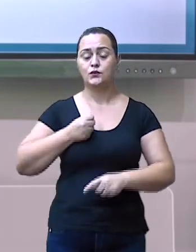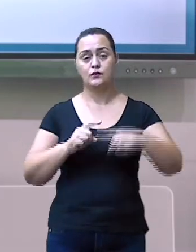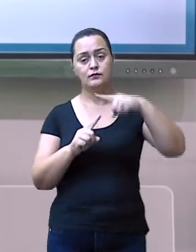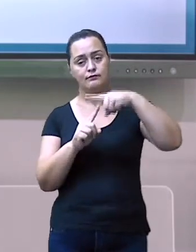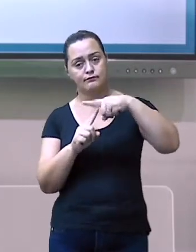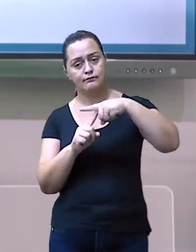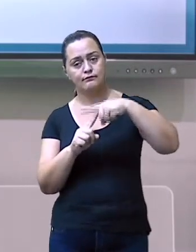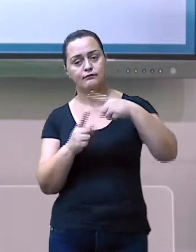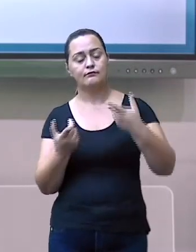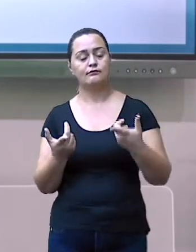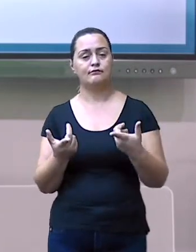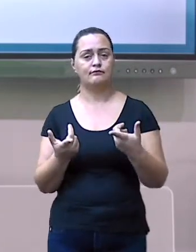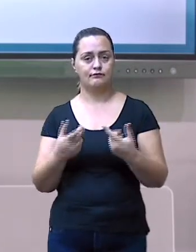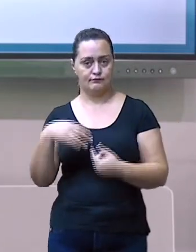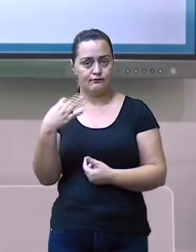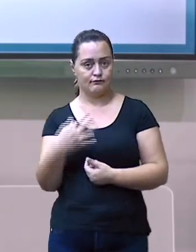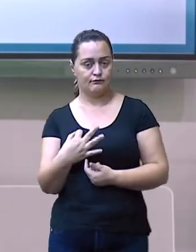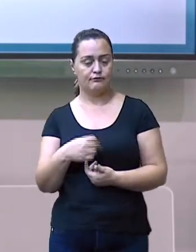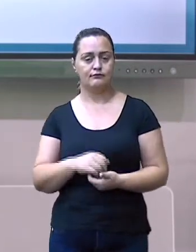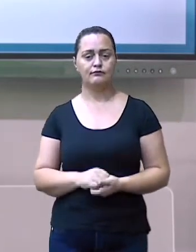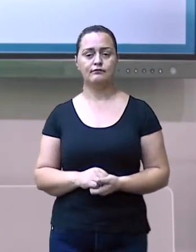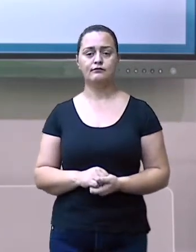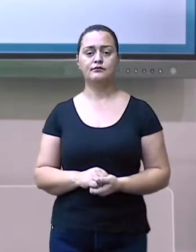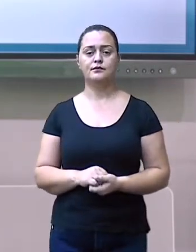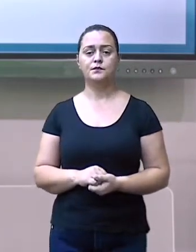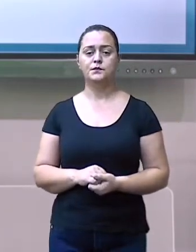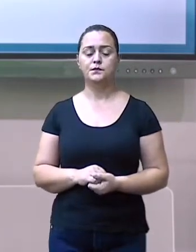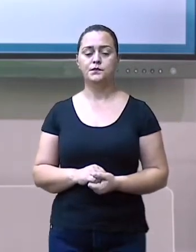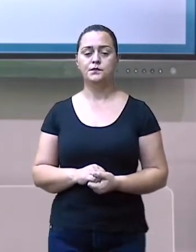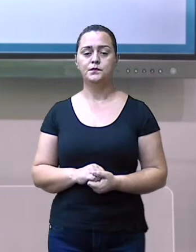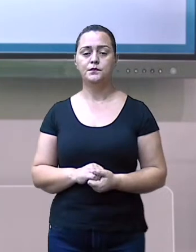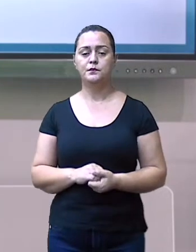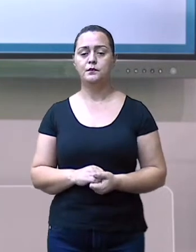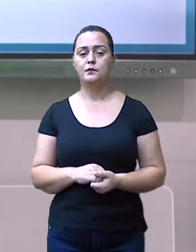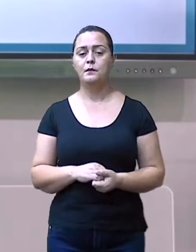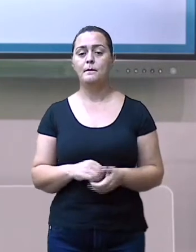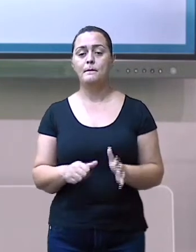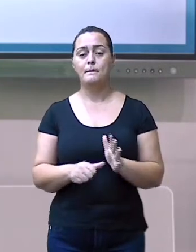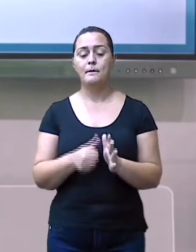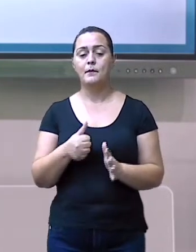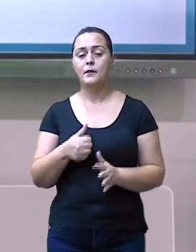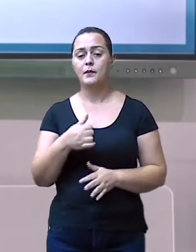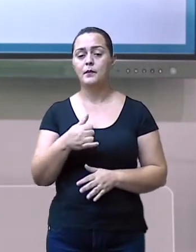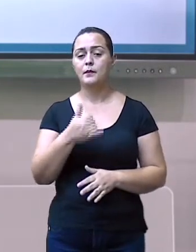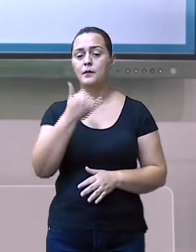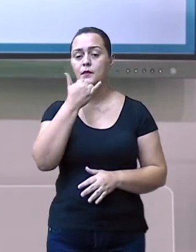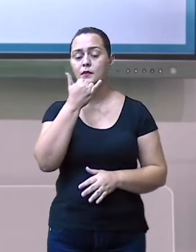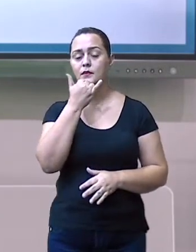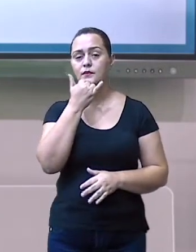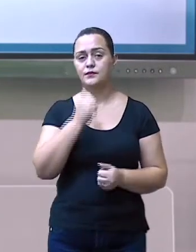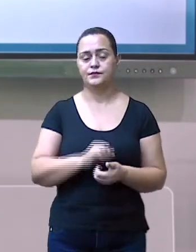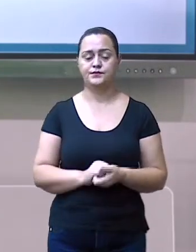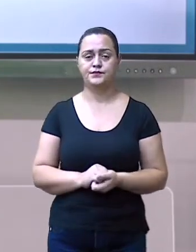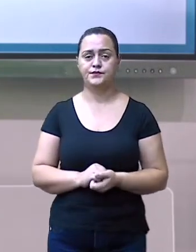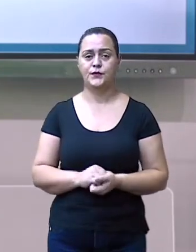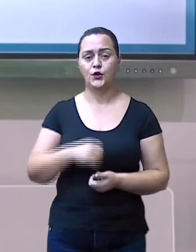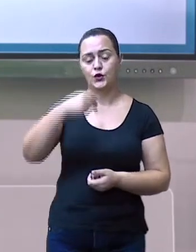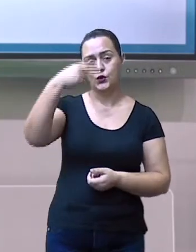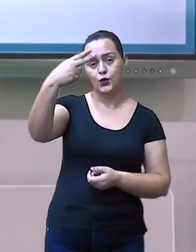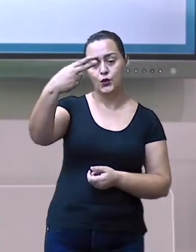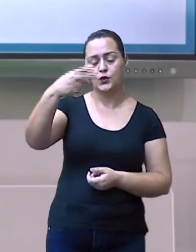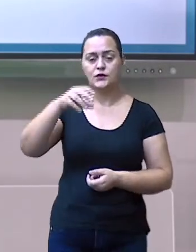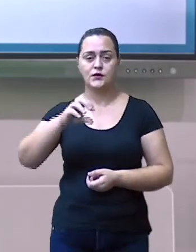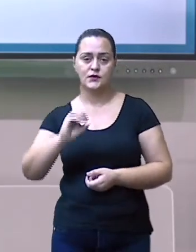meu milésimo. Vou somar os milésimos. 2 mais 0 igual a 2. 4